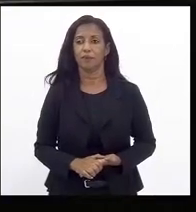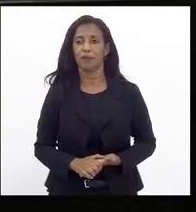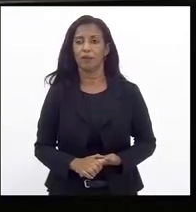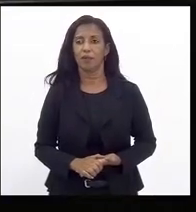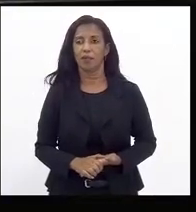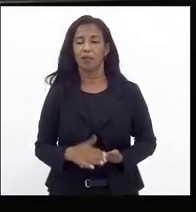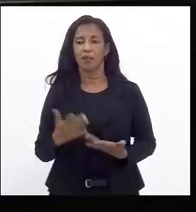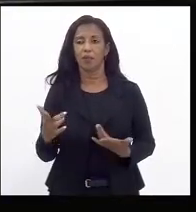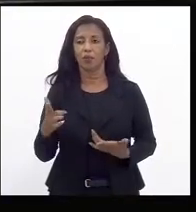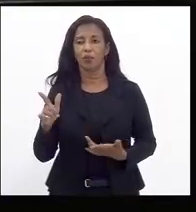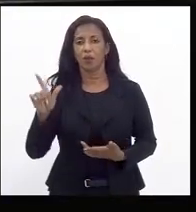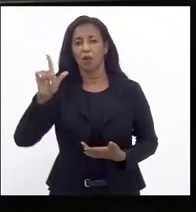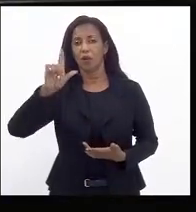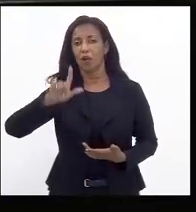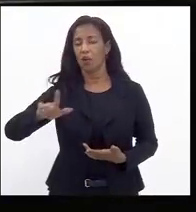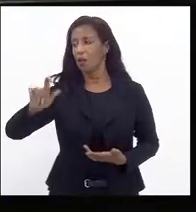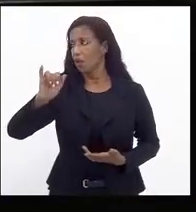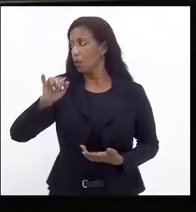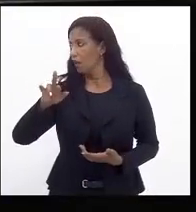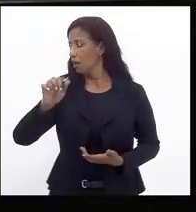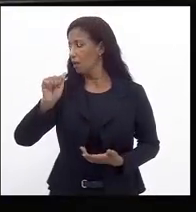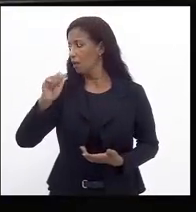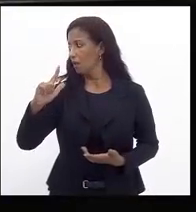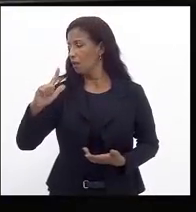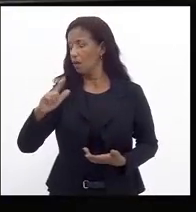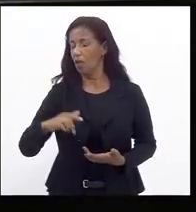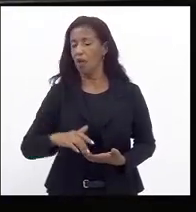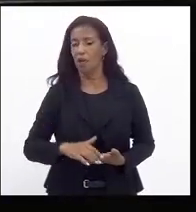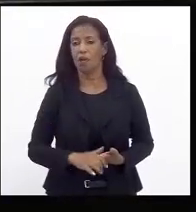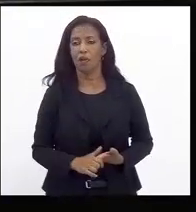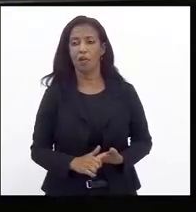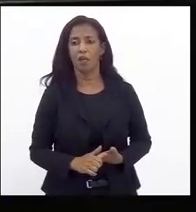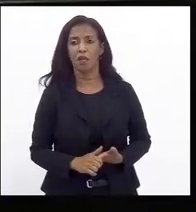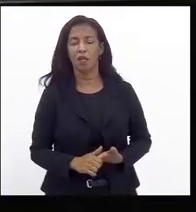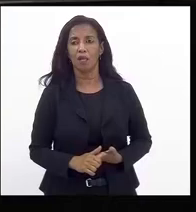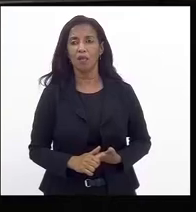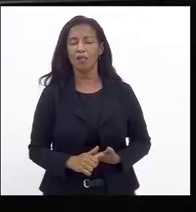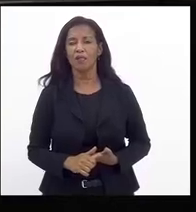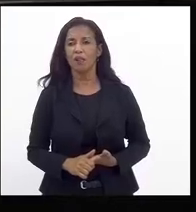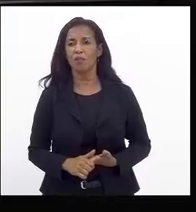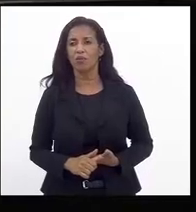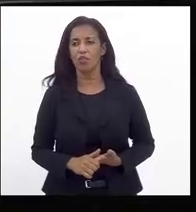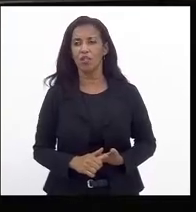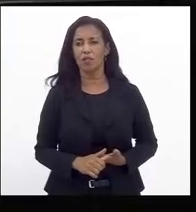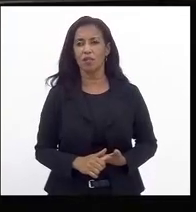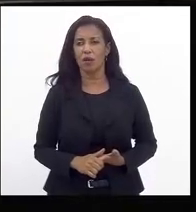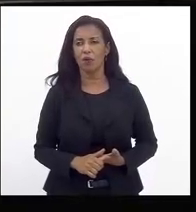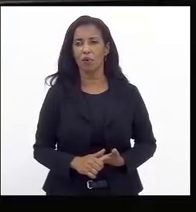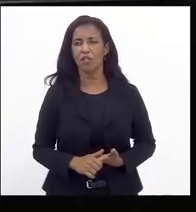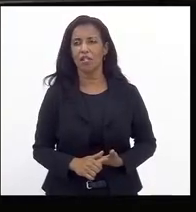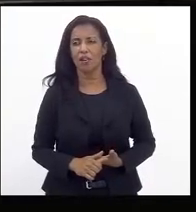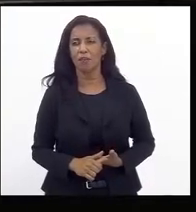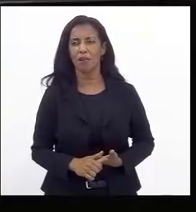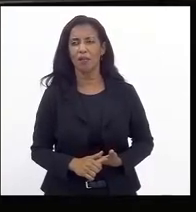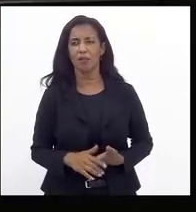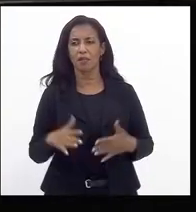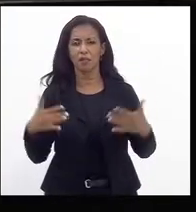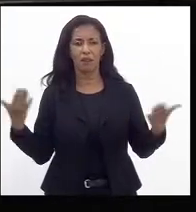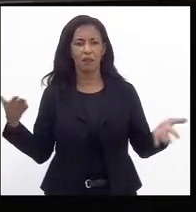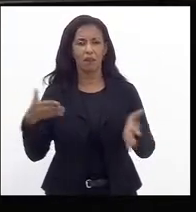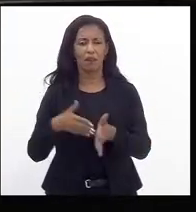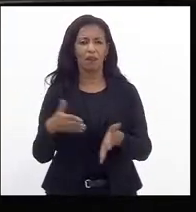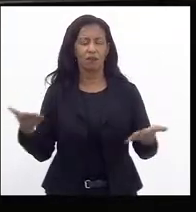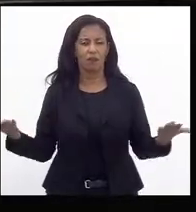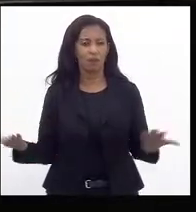Ultra neoliberal Chicago os boy Paulo Guedes e o que até